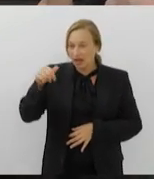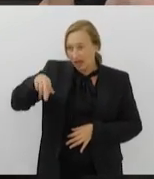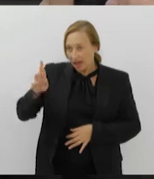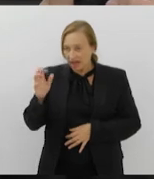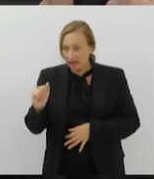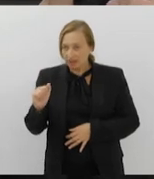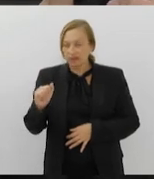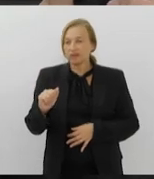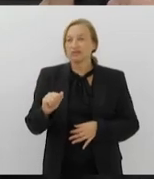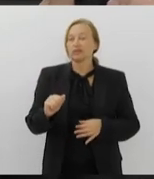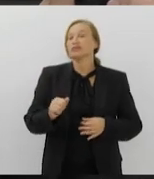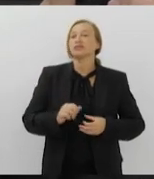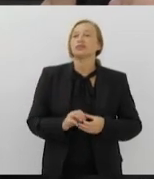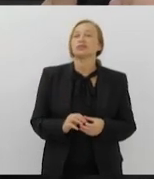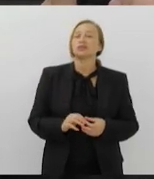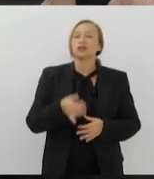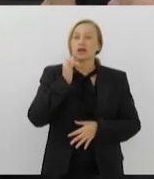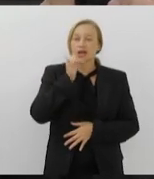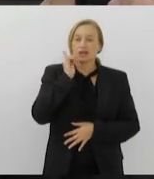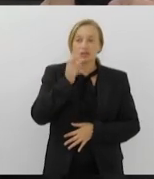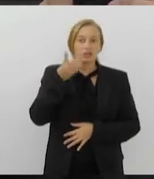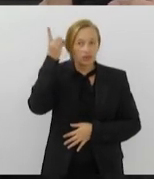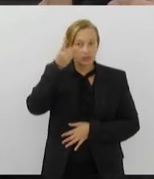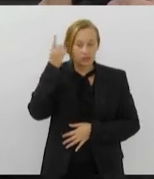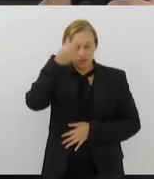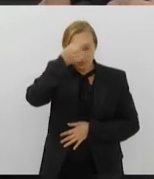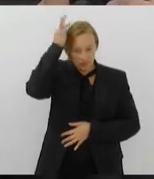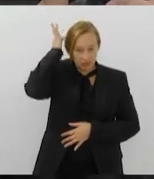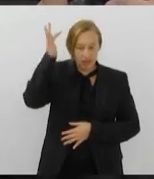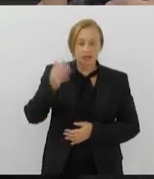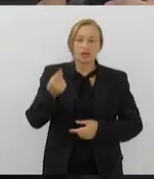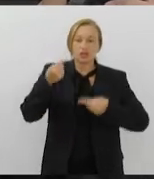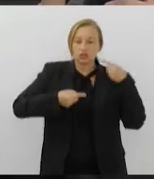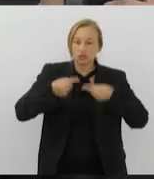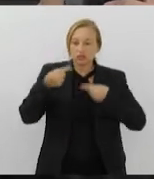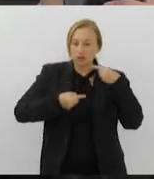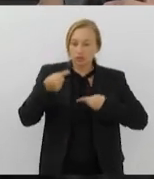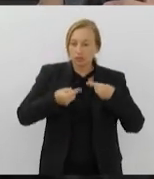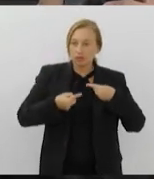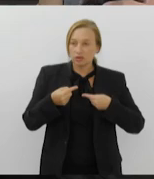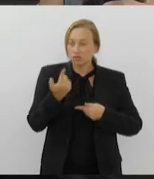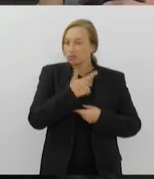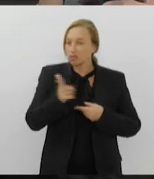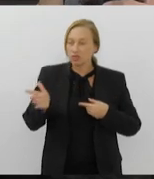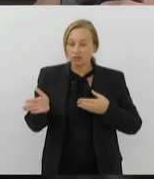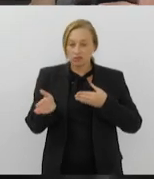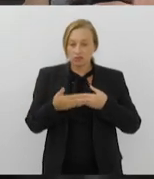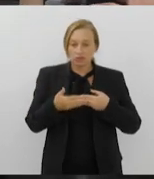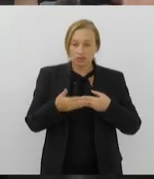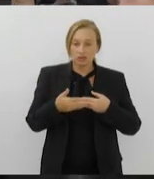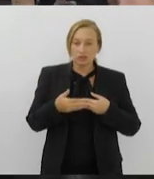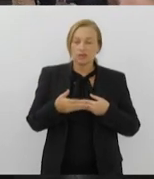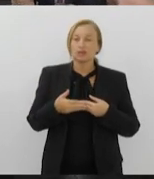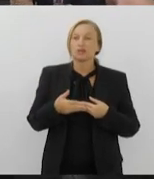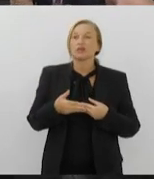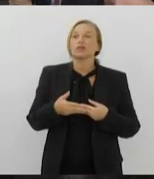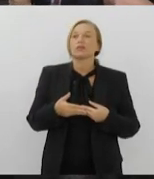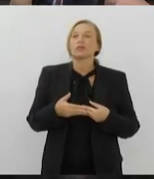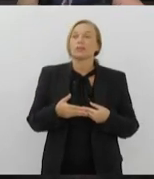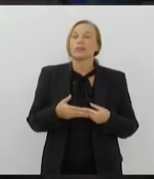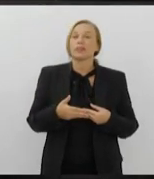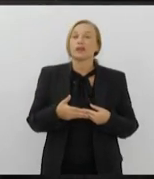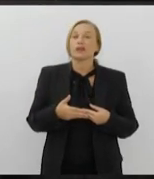juridicidade. Relator, deputado Fred Pacheco. Em discussão. Não havendo quem queira discutir, encerrada a